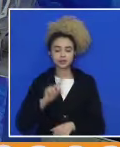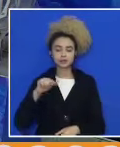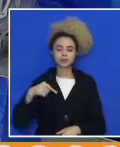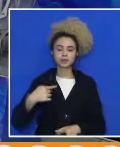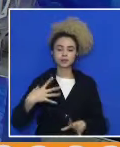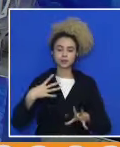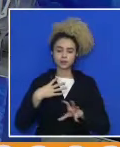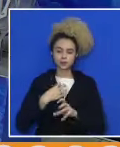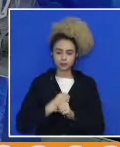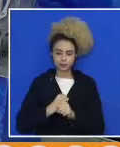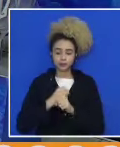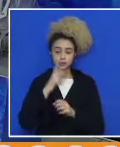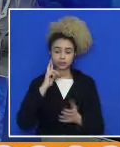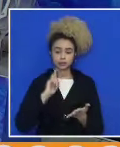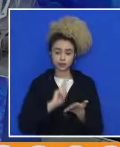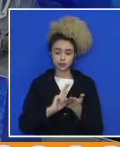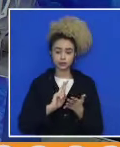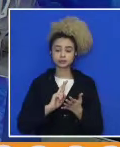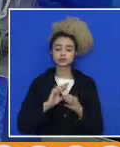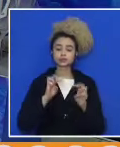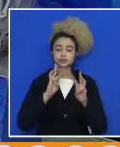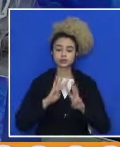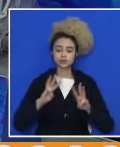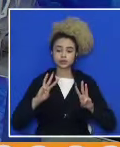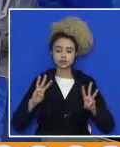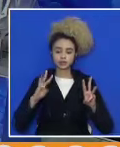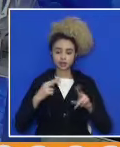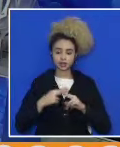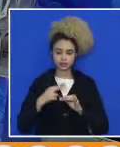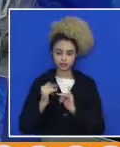Logo após a apuração, todos os resultados serão publicados na